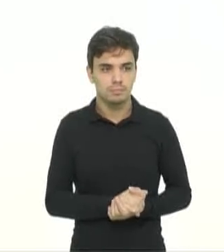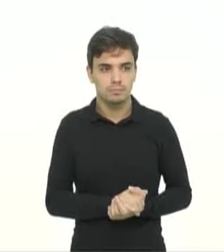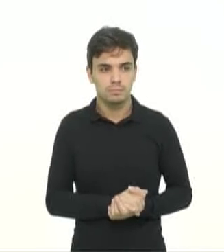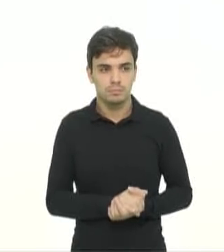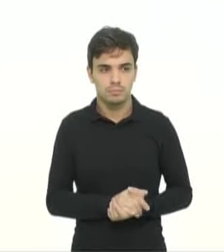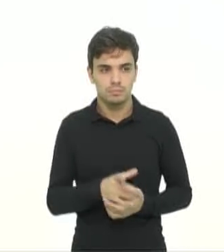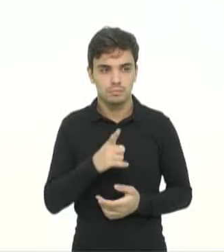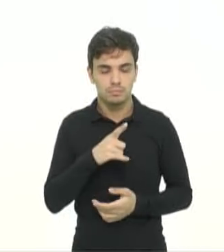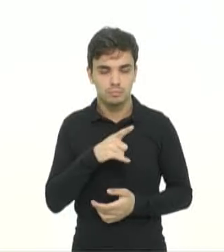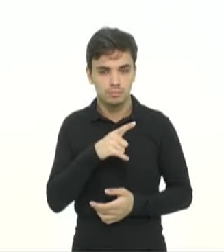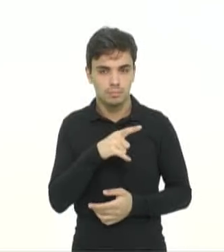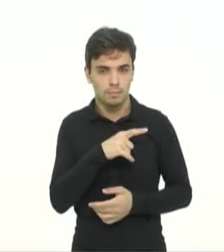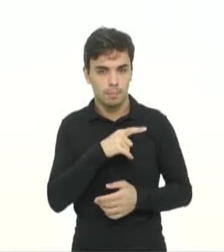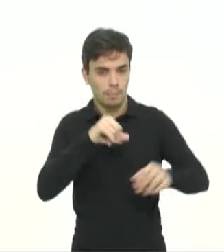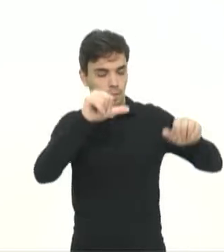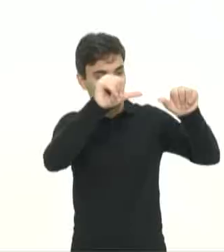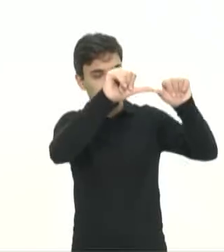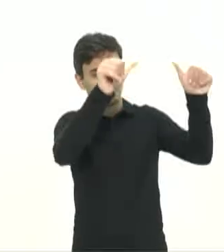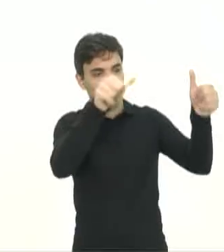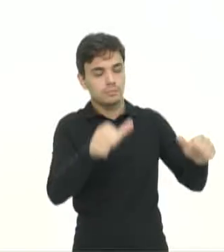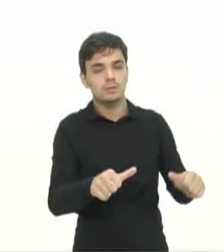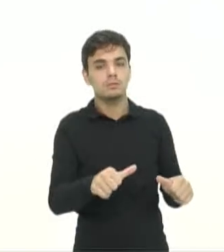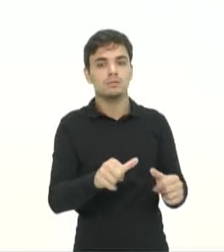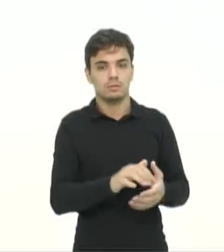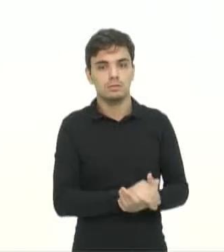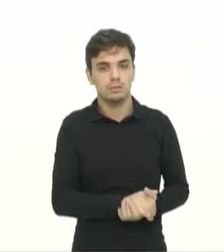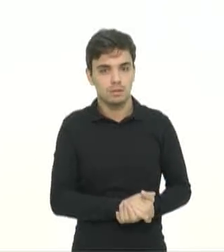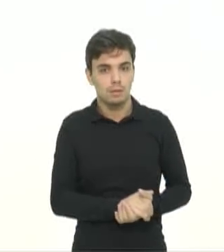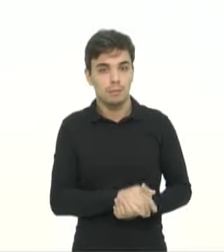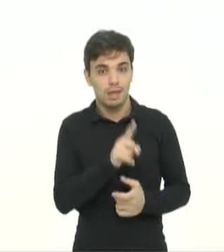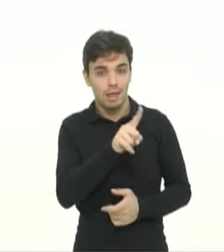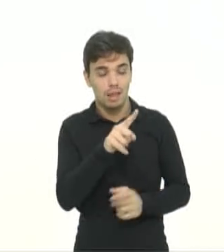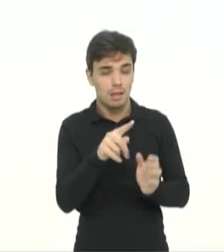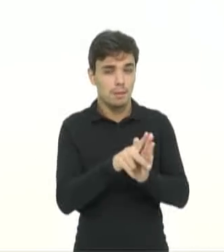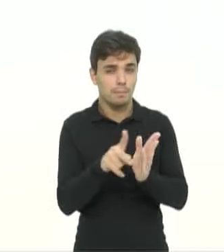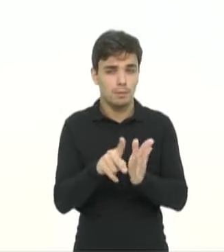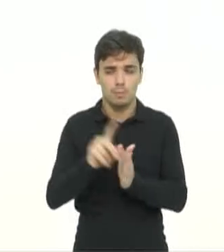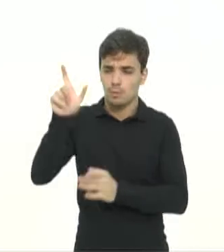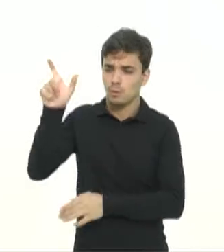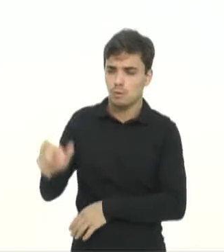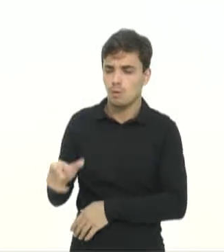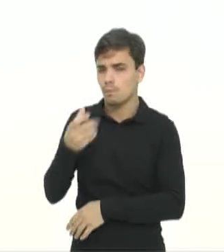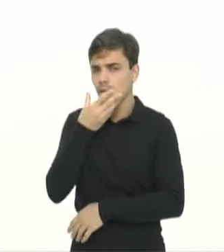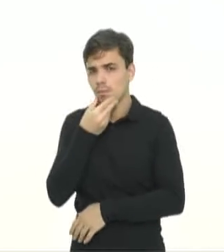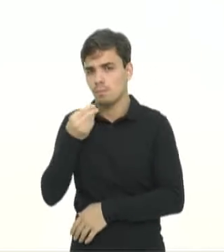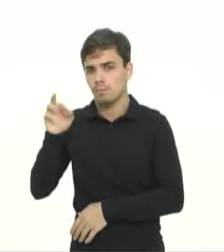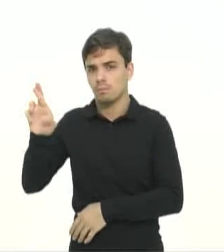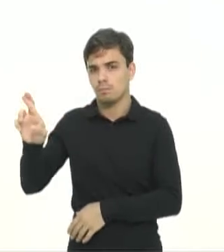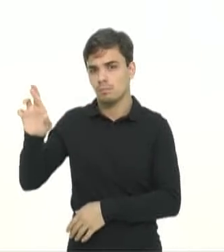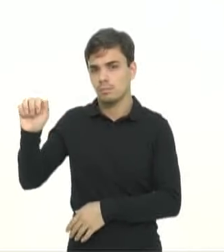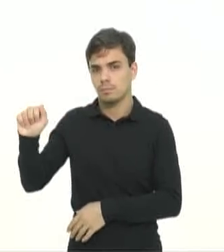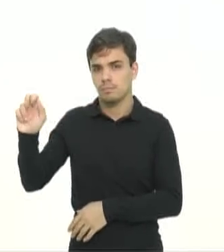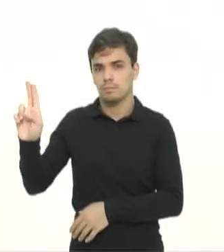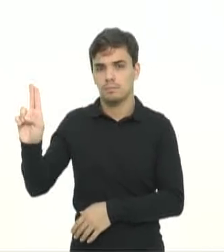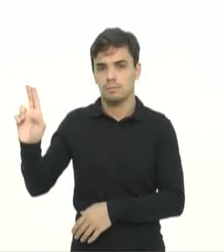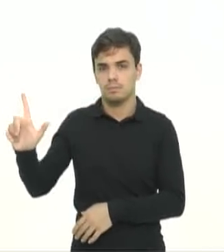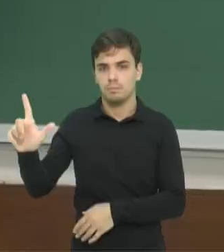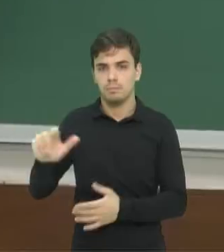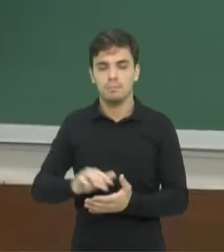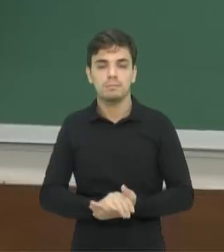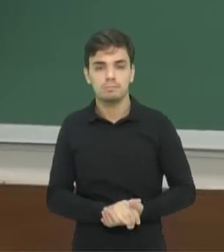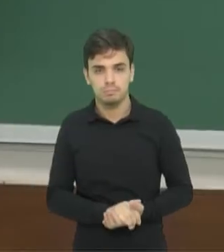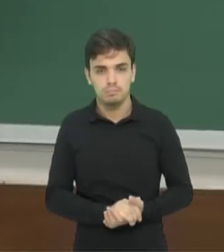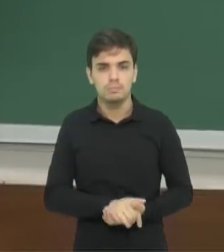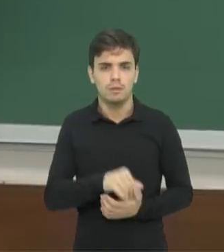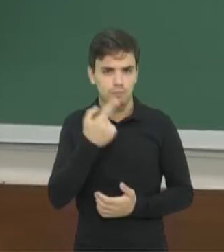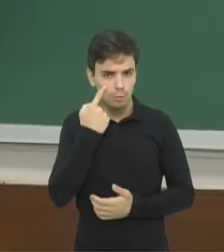uma escultura, né? E essa escultura ela pertence ao Raoul Hausmann, né? E é bem interessante a gente ver já